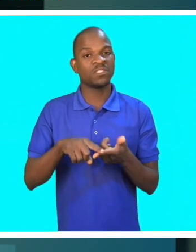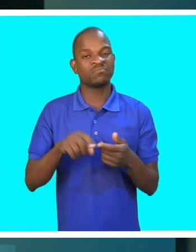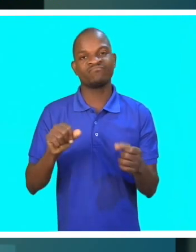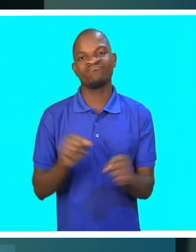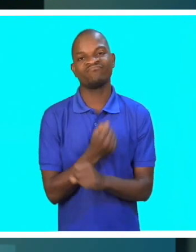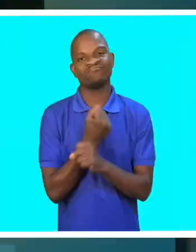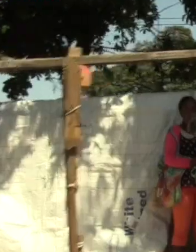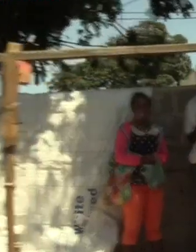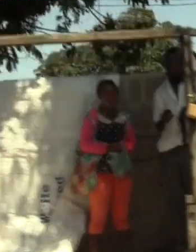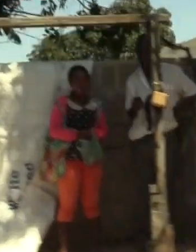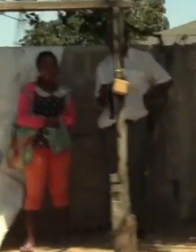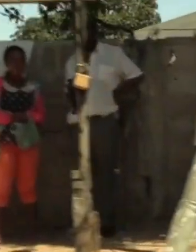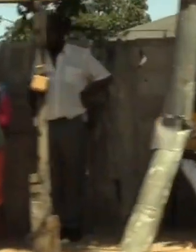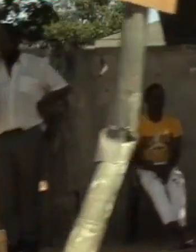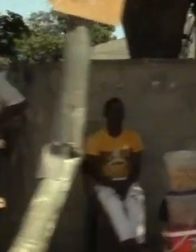eu voltar a andar.